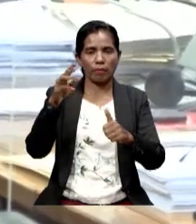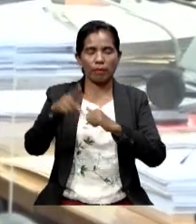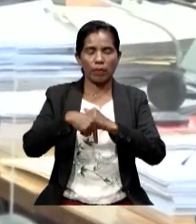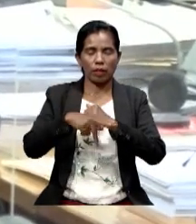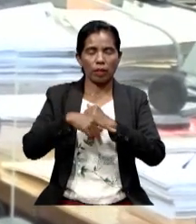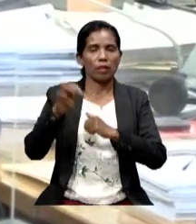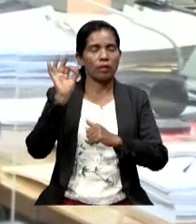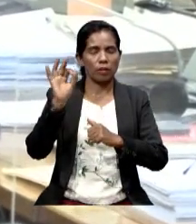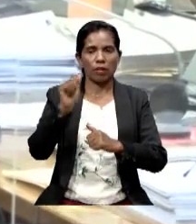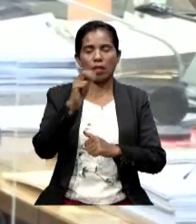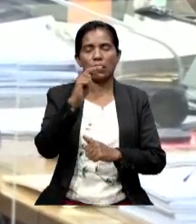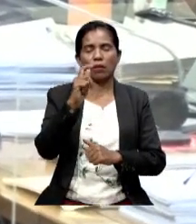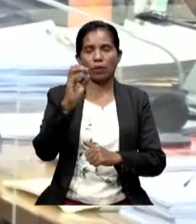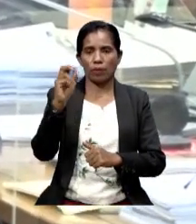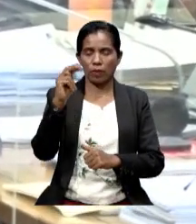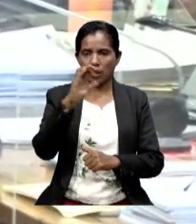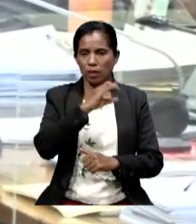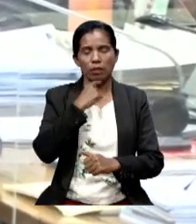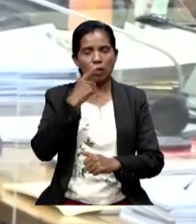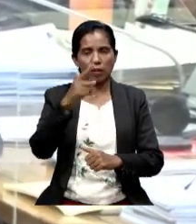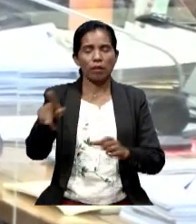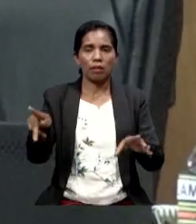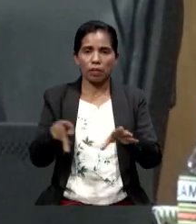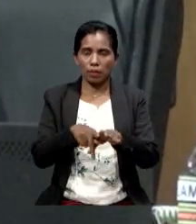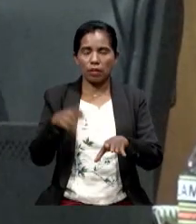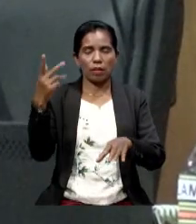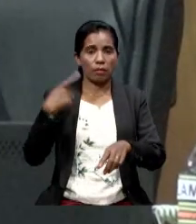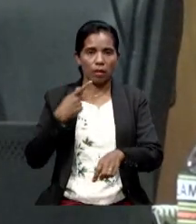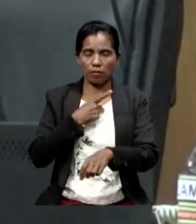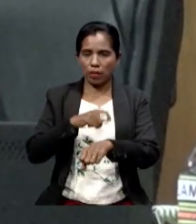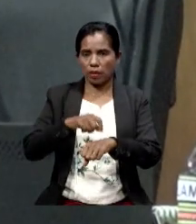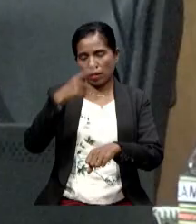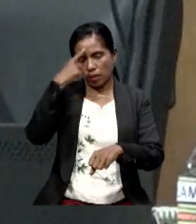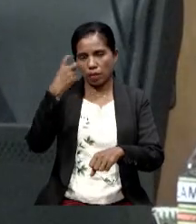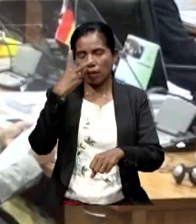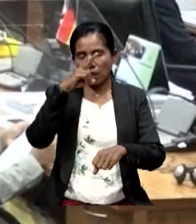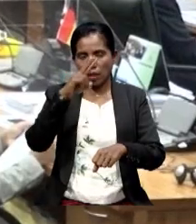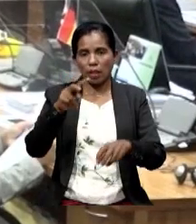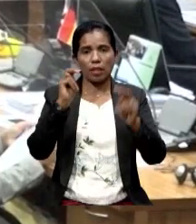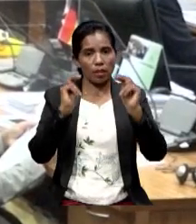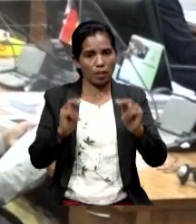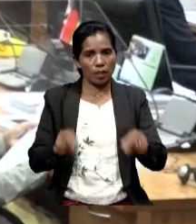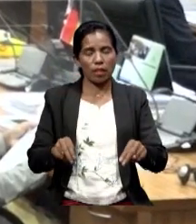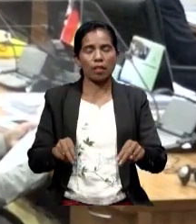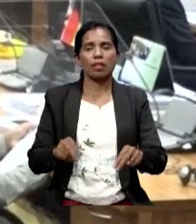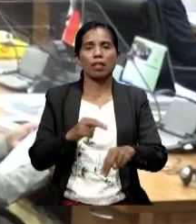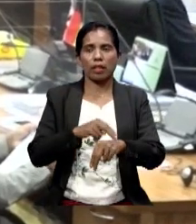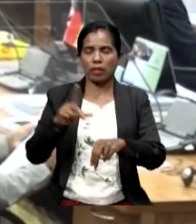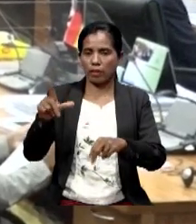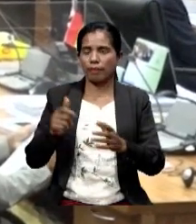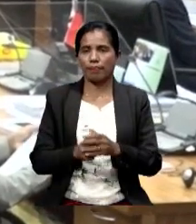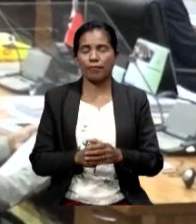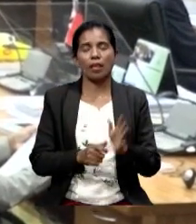António Nubianco, a concentração política do Parlamento Nacional, Tamba, Tau, Ásia Interesse Nacional. António Nubianco, a